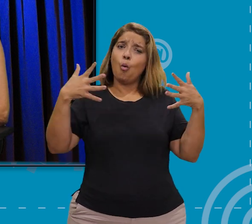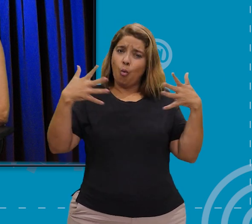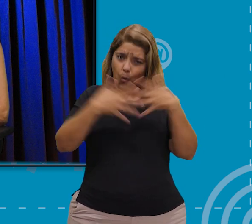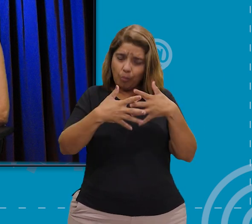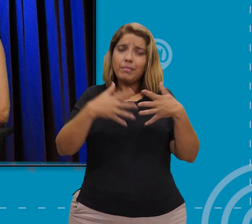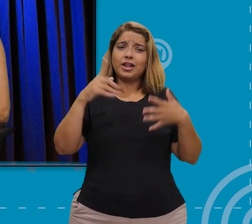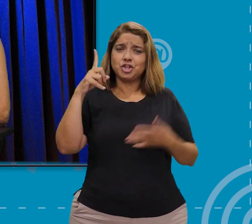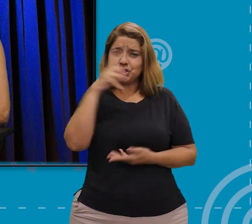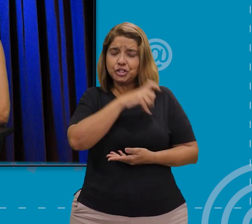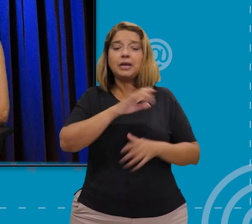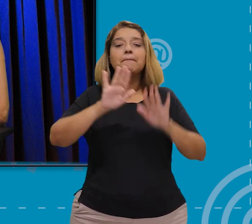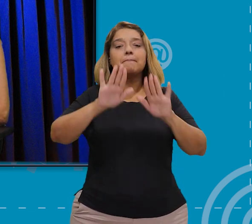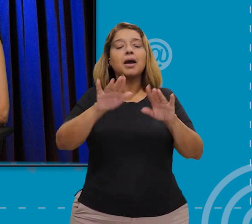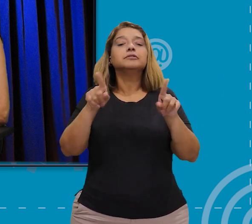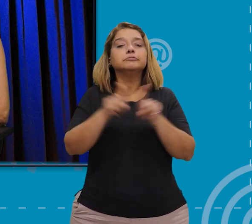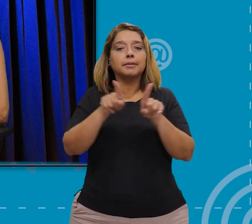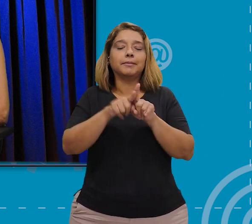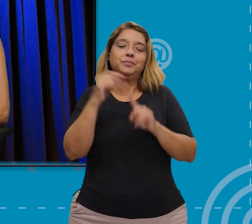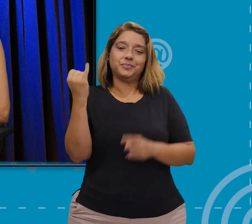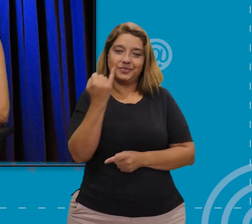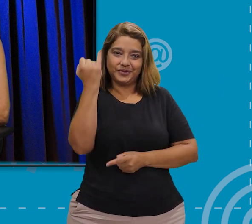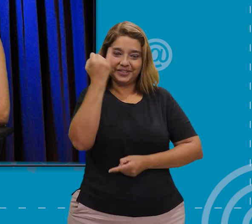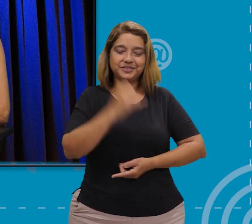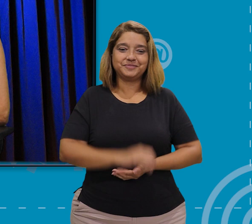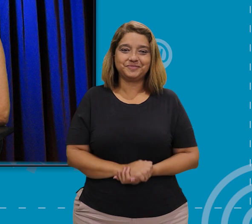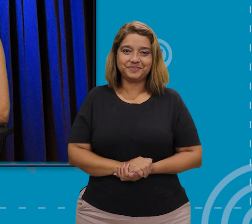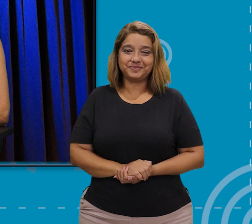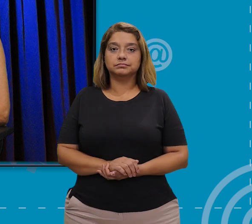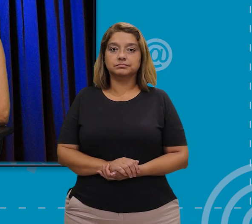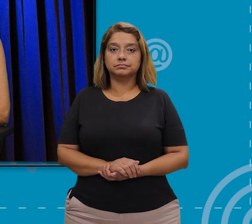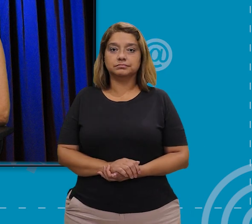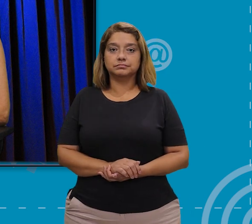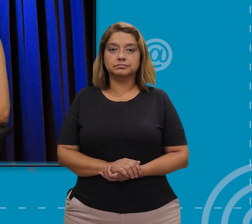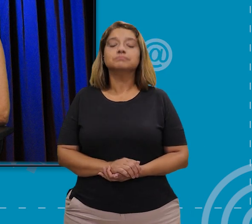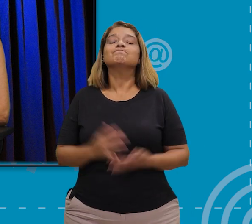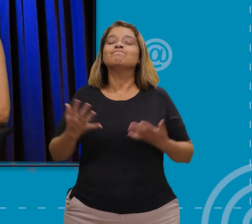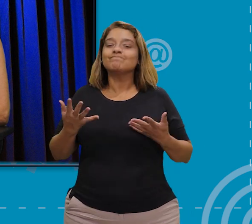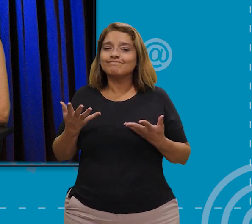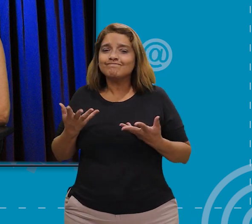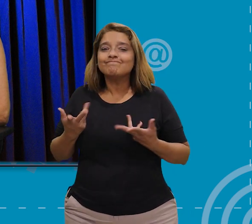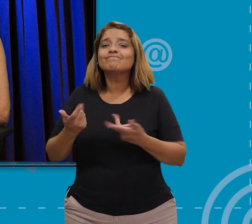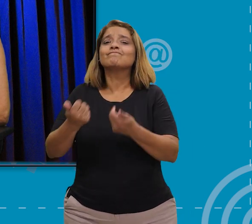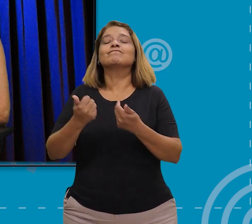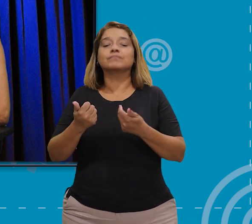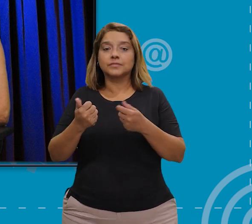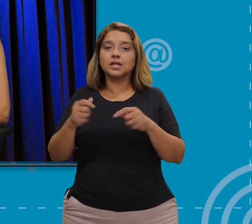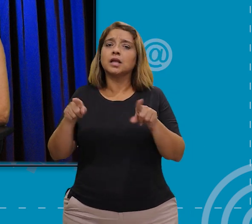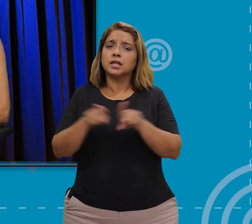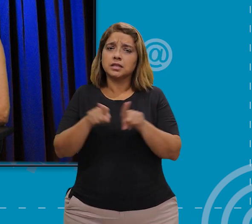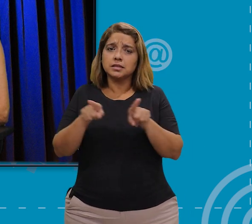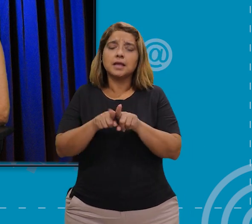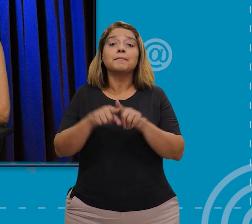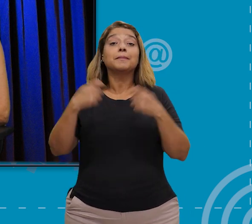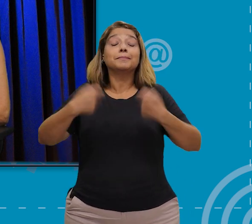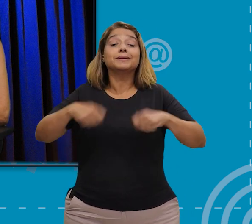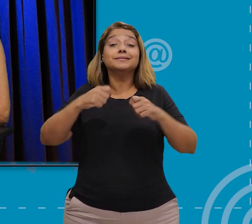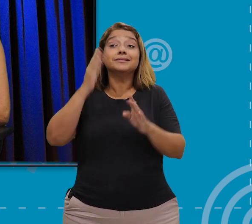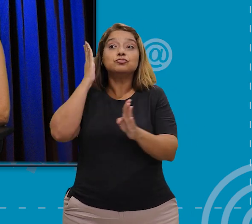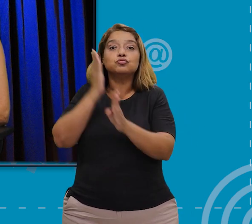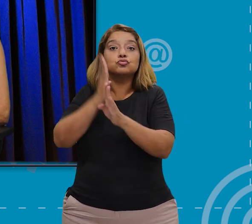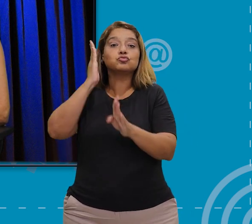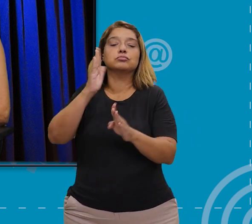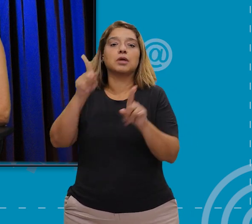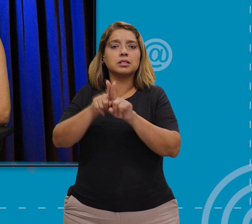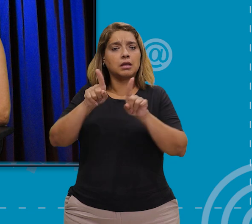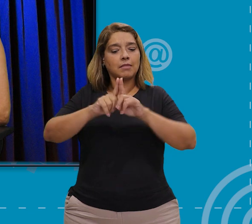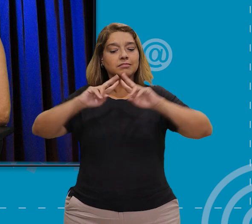complexo, né? Mas ao mesmo tempo tão fascinante. Fascinante e muito a se descobrir e autodescobrir também. Para